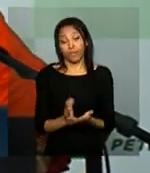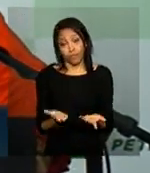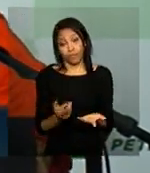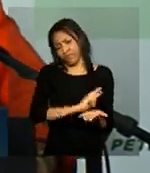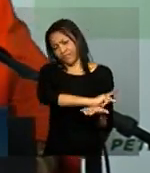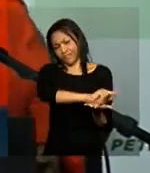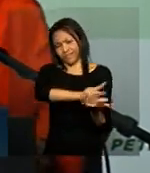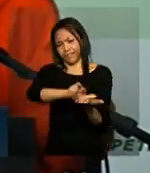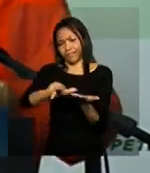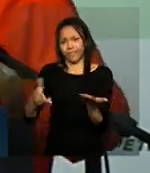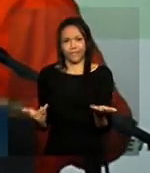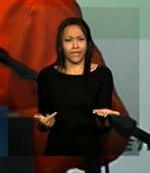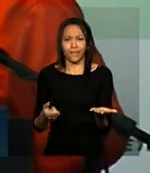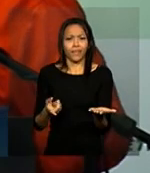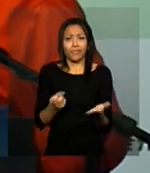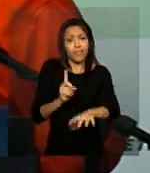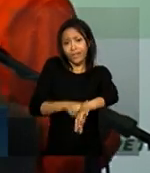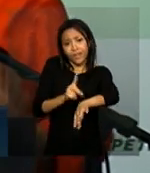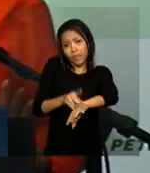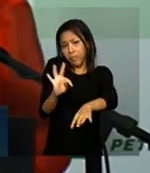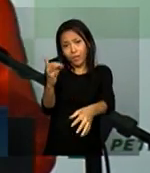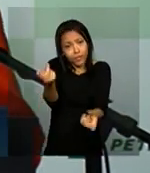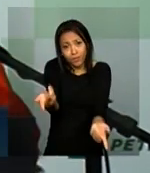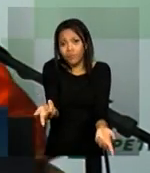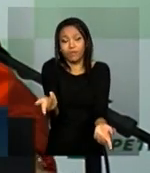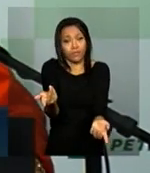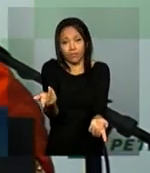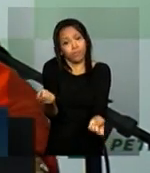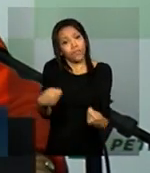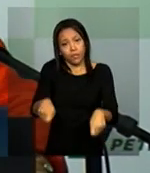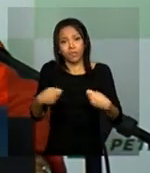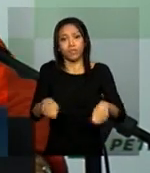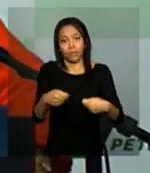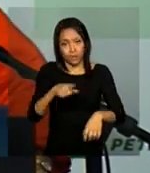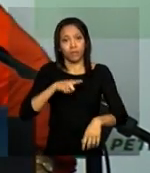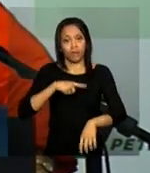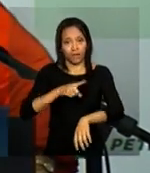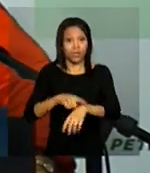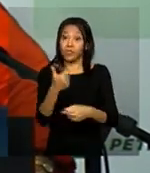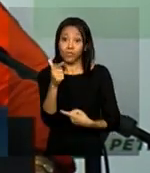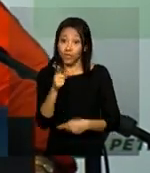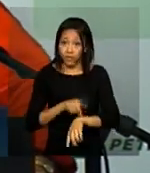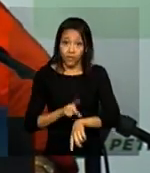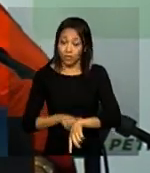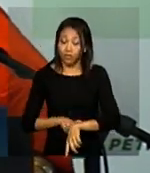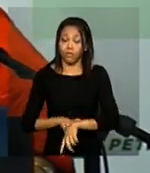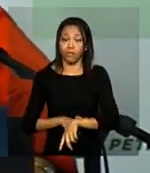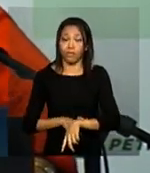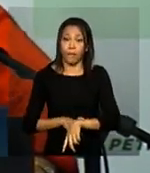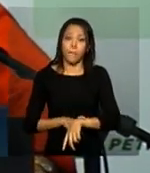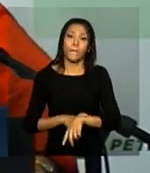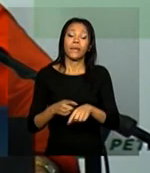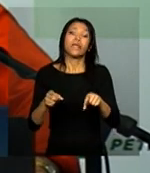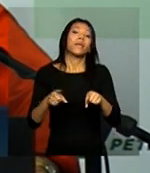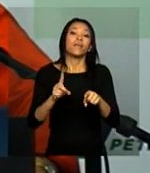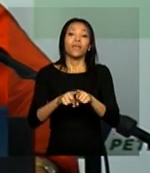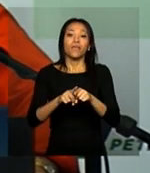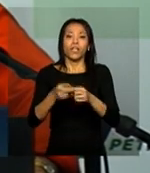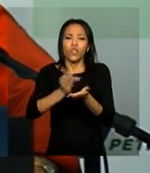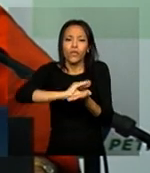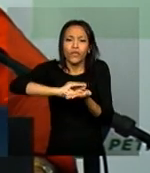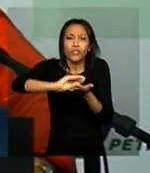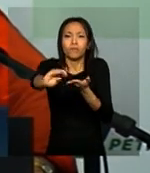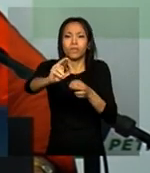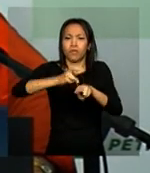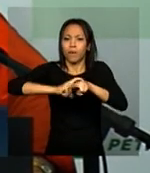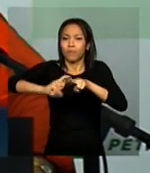Enfim, tempo para tudo, né, gente? Tempo para tudo, é necessário tempo. Sem tempo, e mobilidade urbana